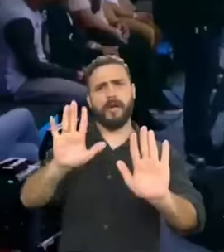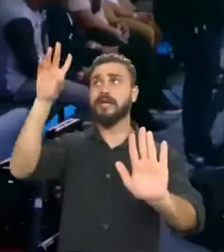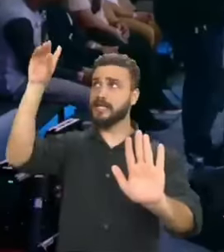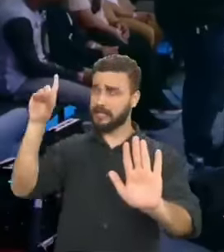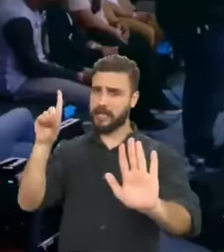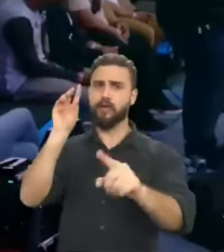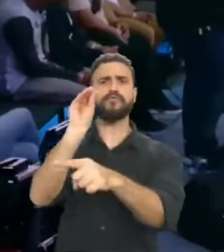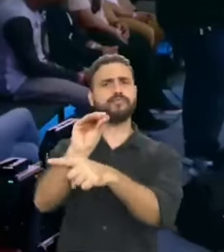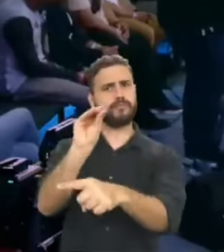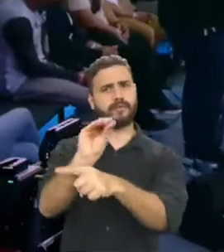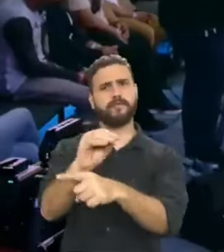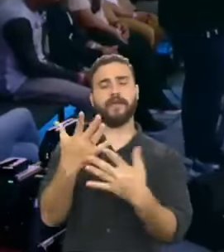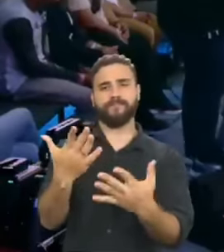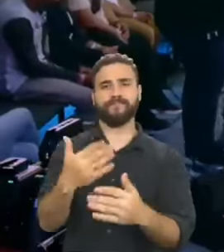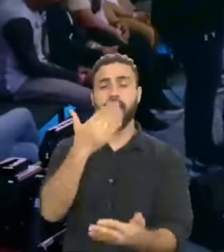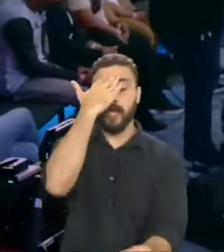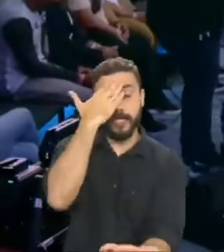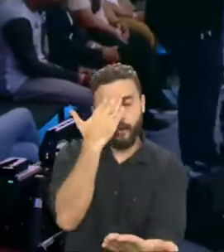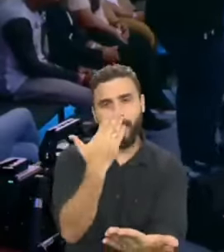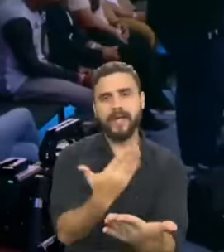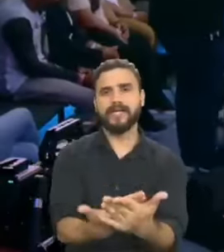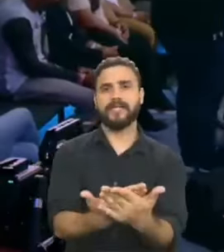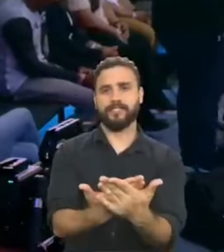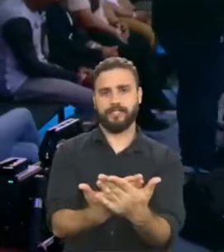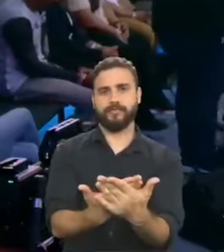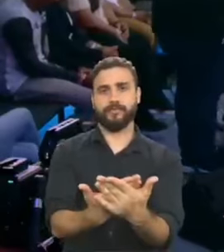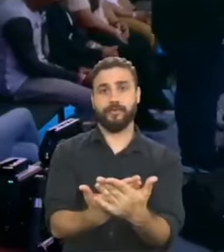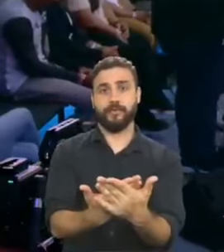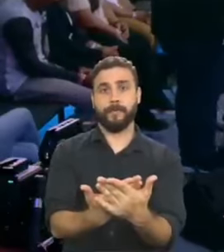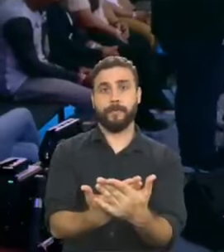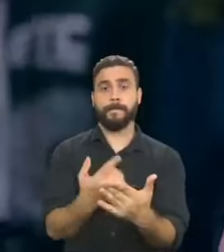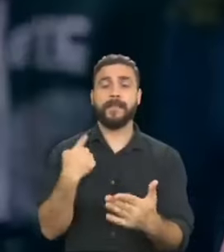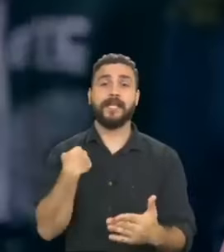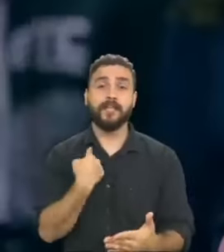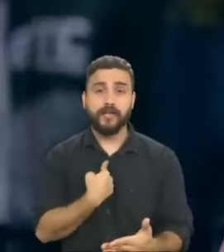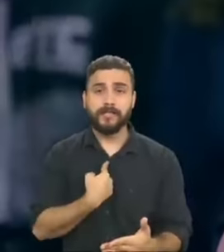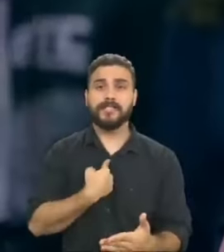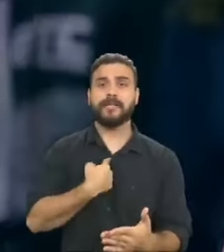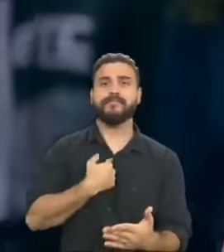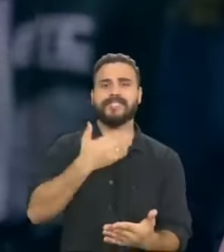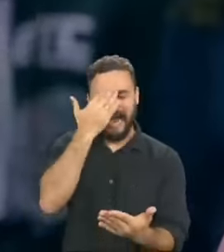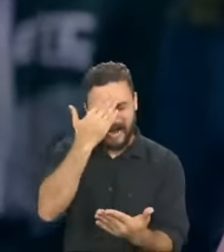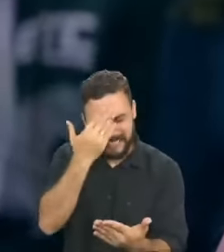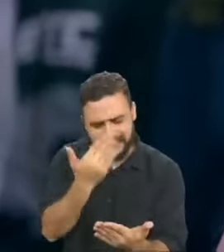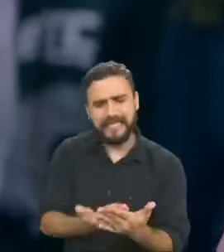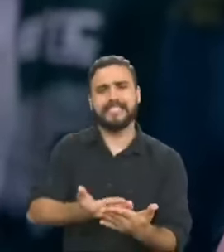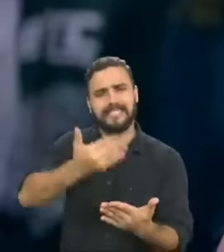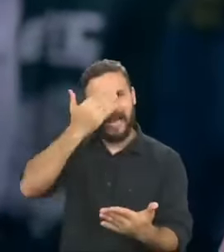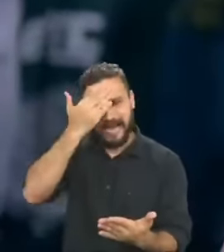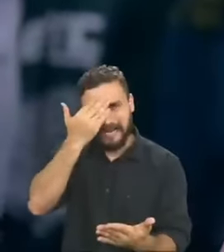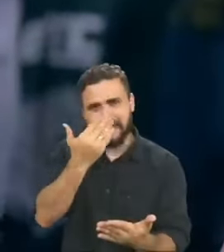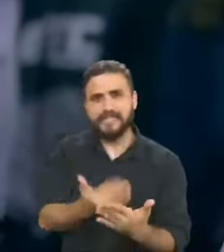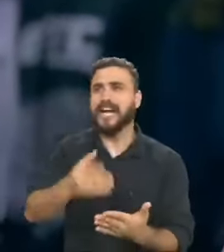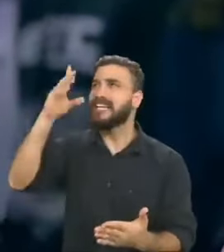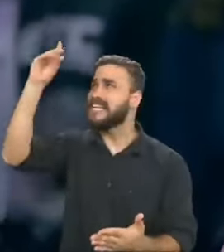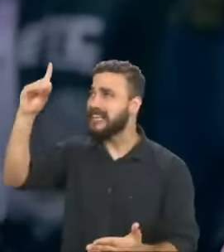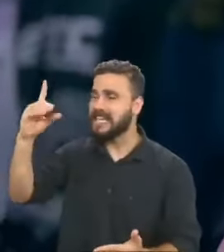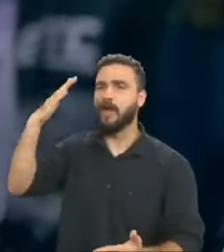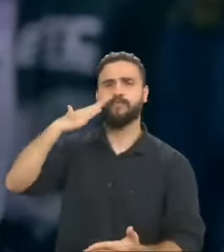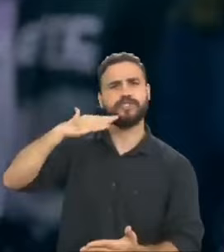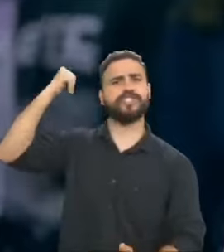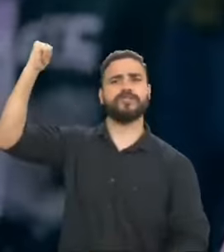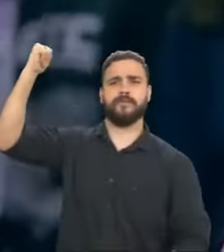certo. Mas o que eu creio é que se nós não tivermos uma convicção desse mandado por